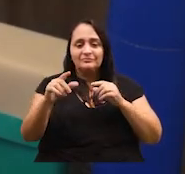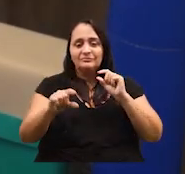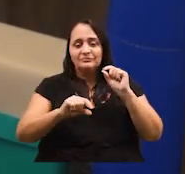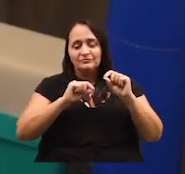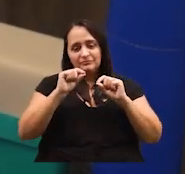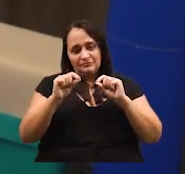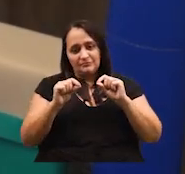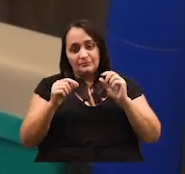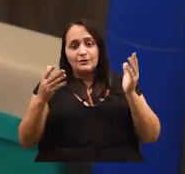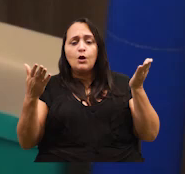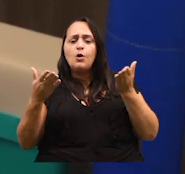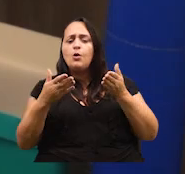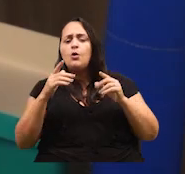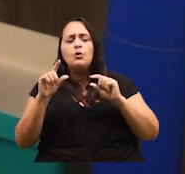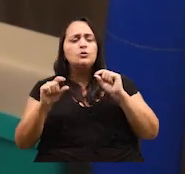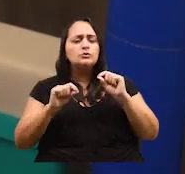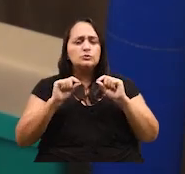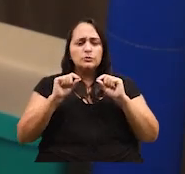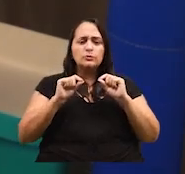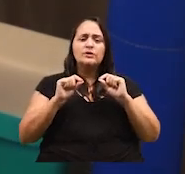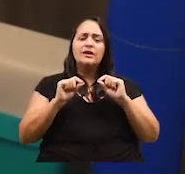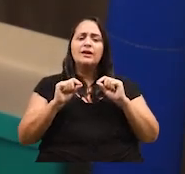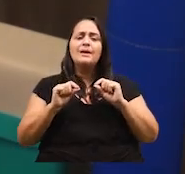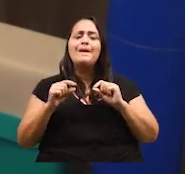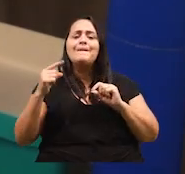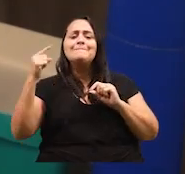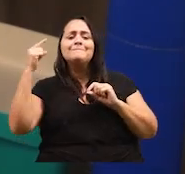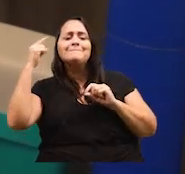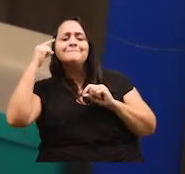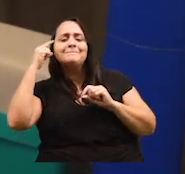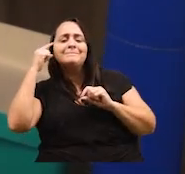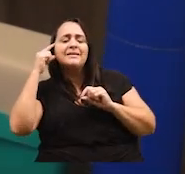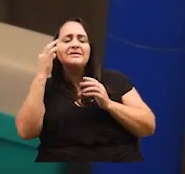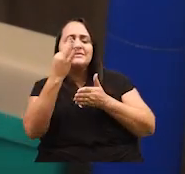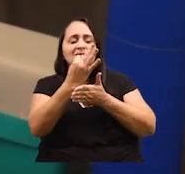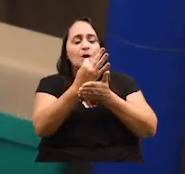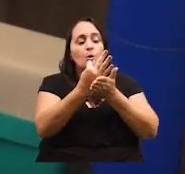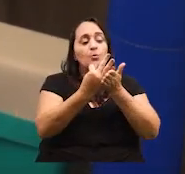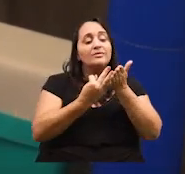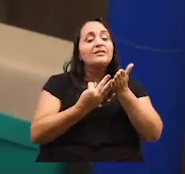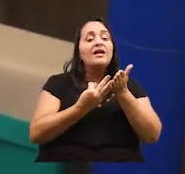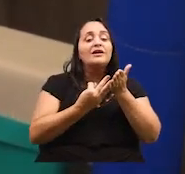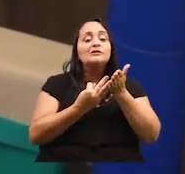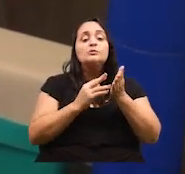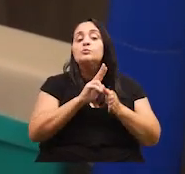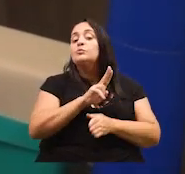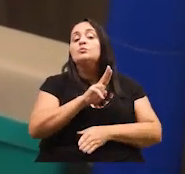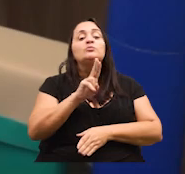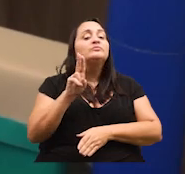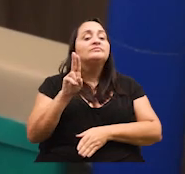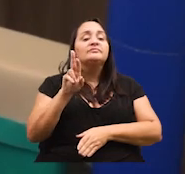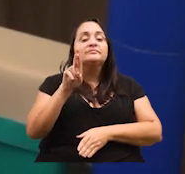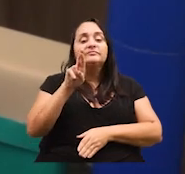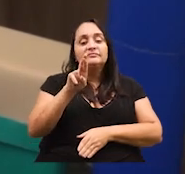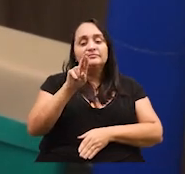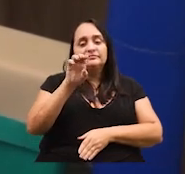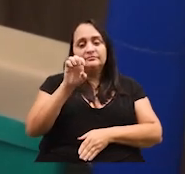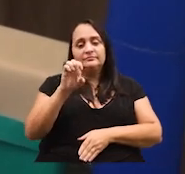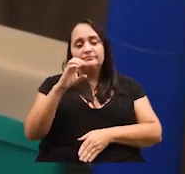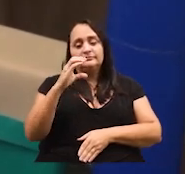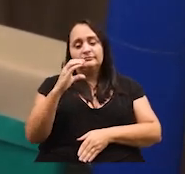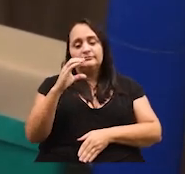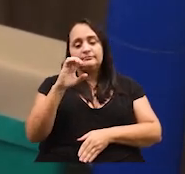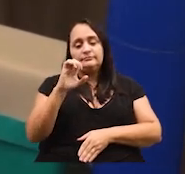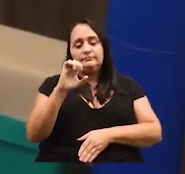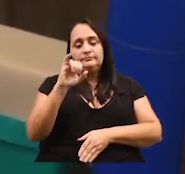é a gente pensar um pouquinho sobre o texto receita. Olha, o objetivo dessa sequência é você,